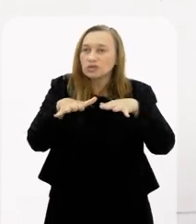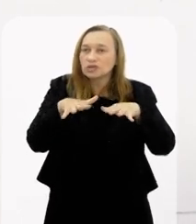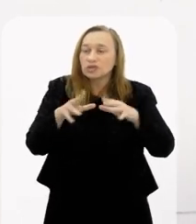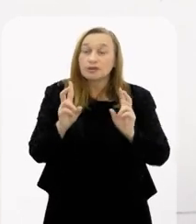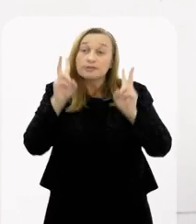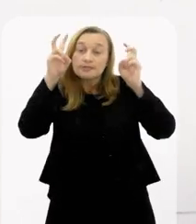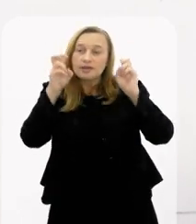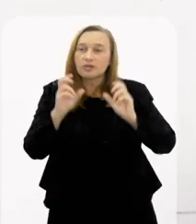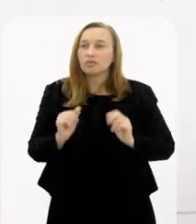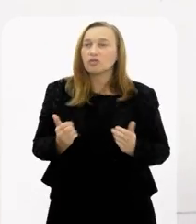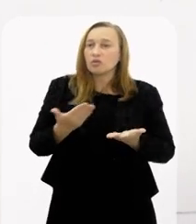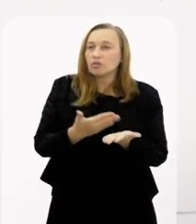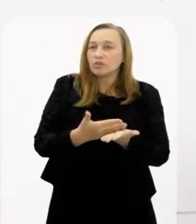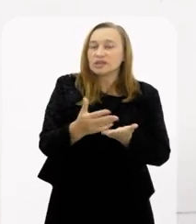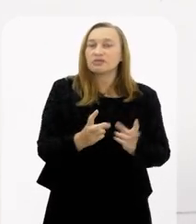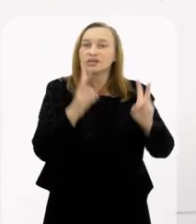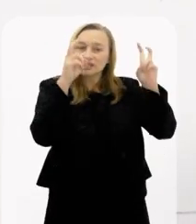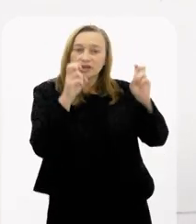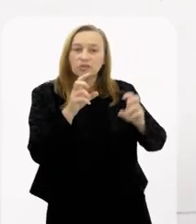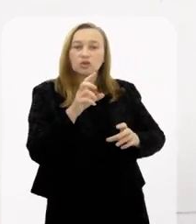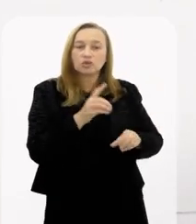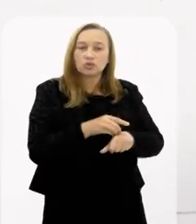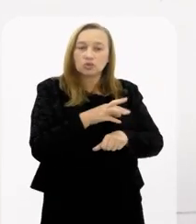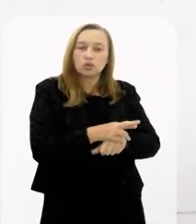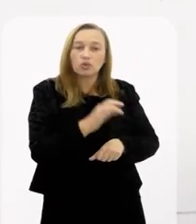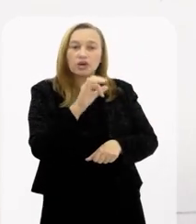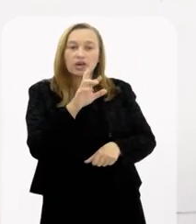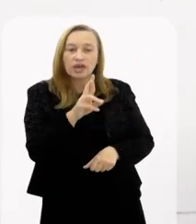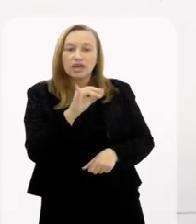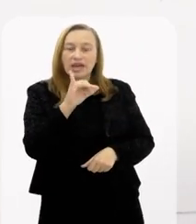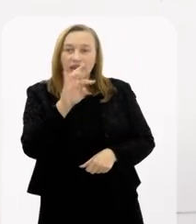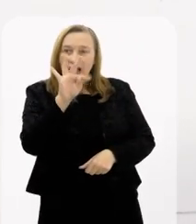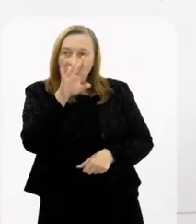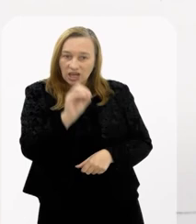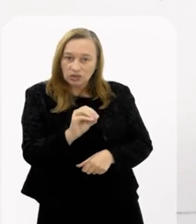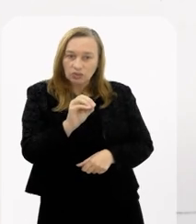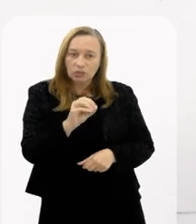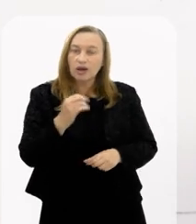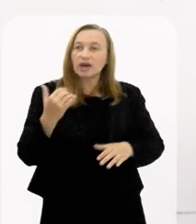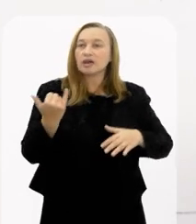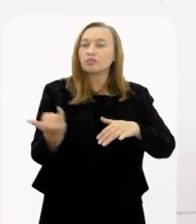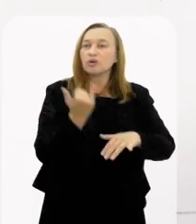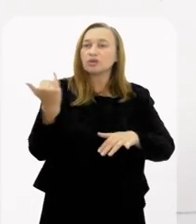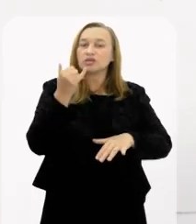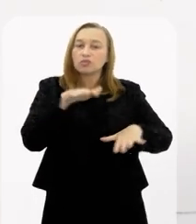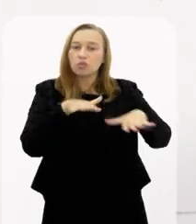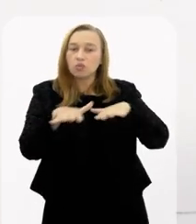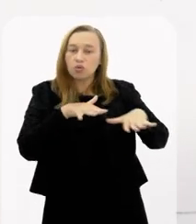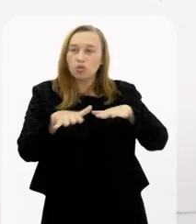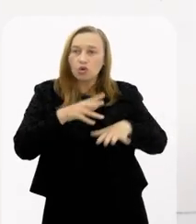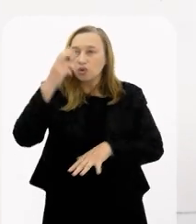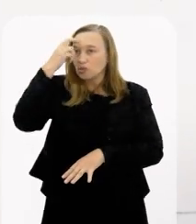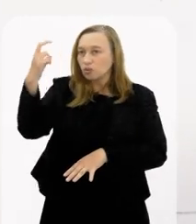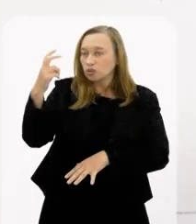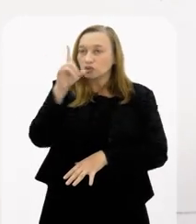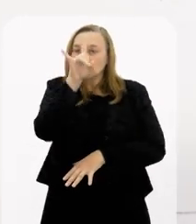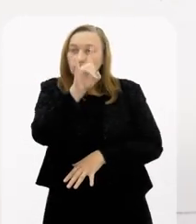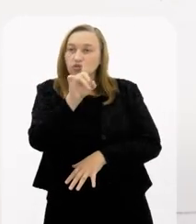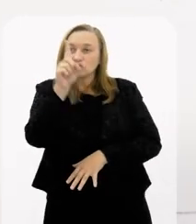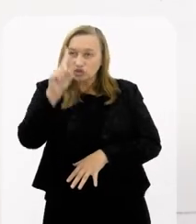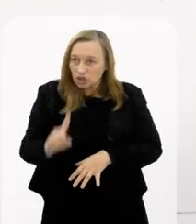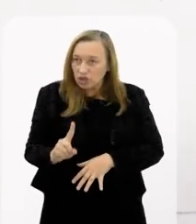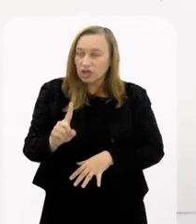a respeito dessa temática vou começar com esse tema Dr Ricardo a importância da mobilização cultural do Direito do